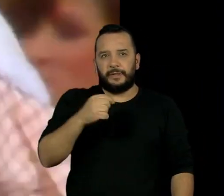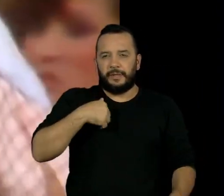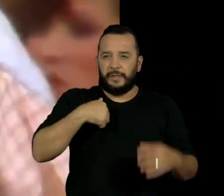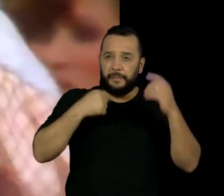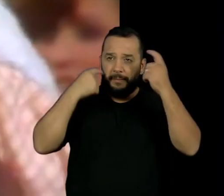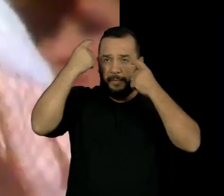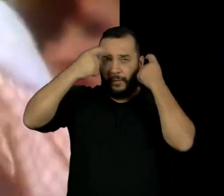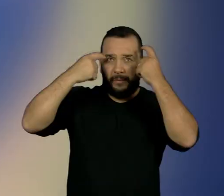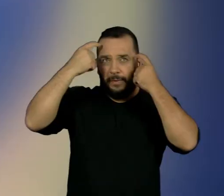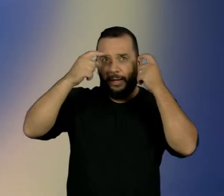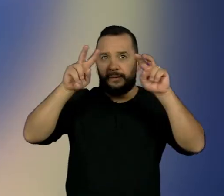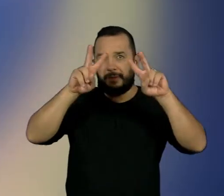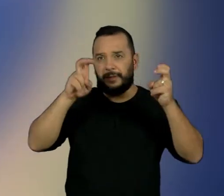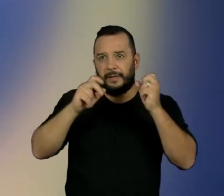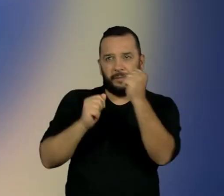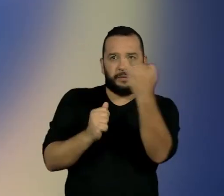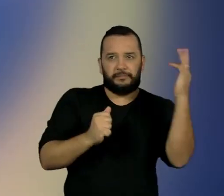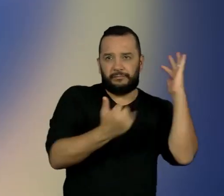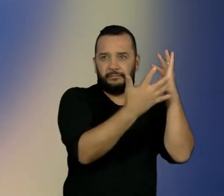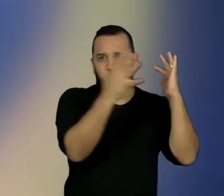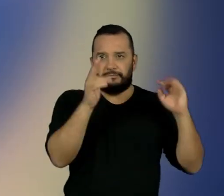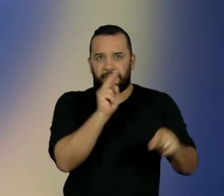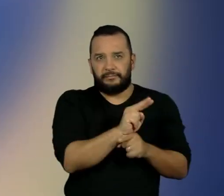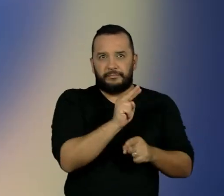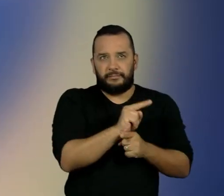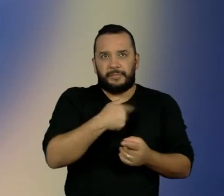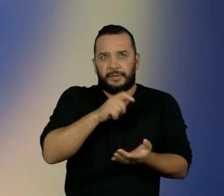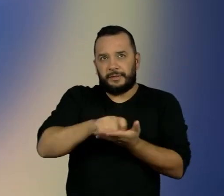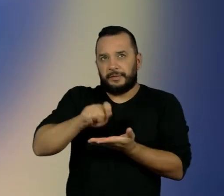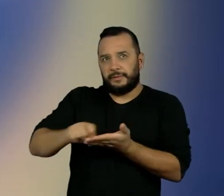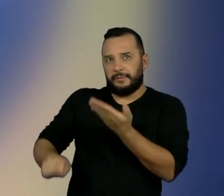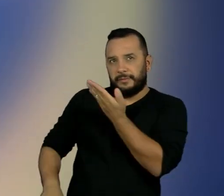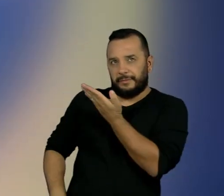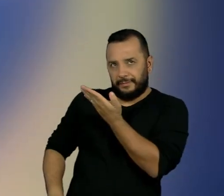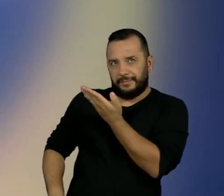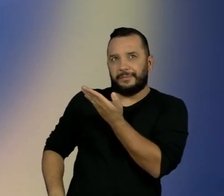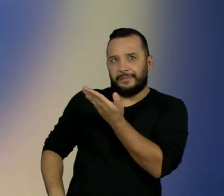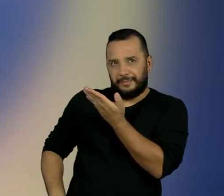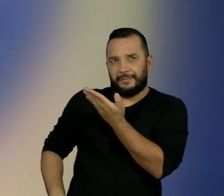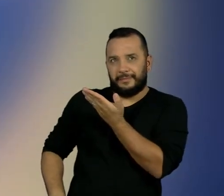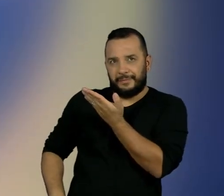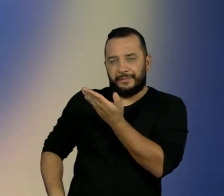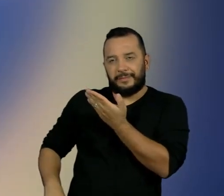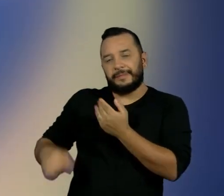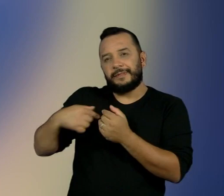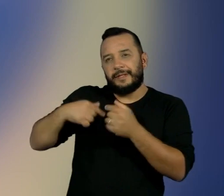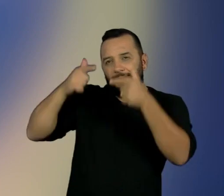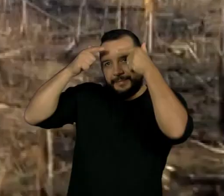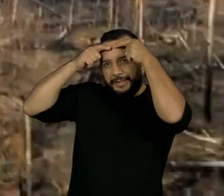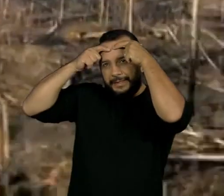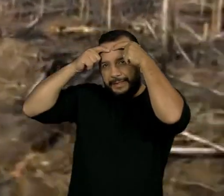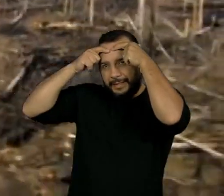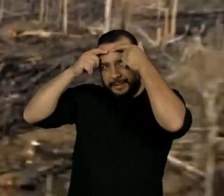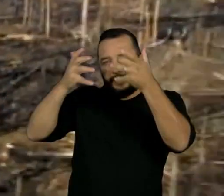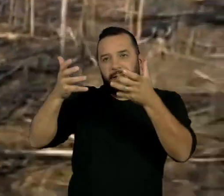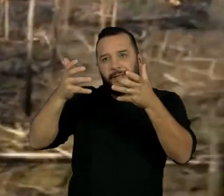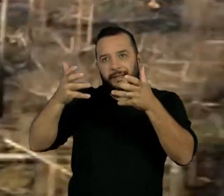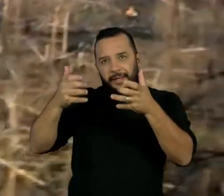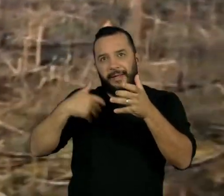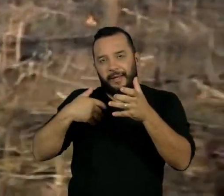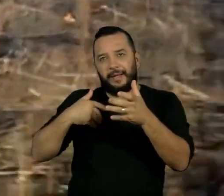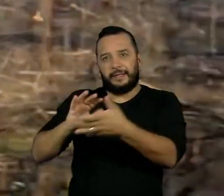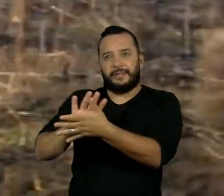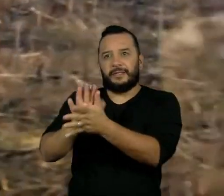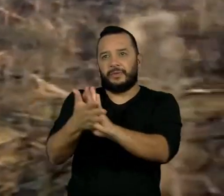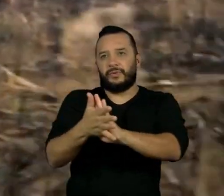causas ambientais. Escreveu o livro infantil Dr. Alex, a história de uma princesa que quer pôr fim à natureza para